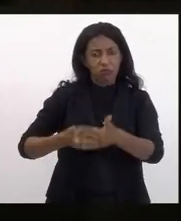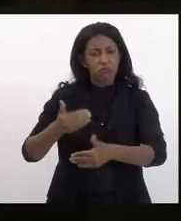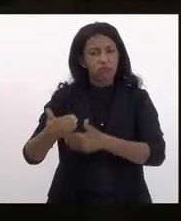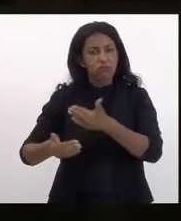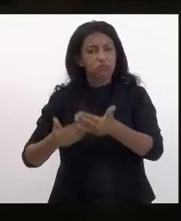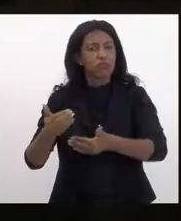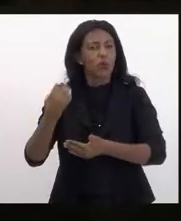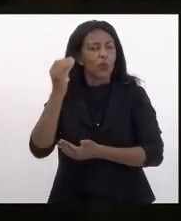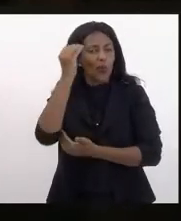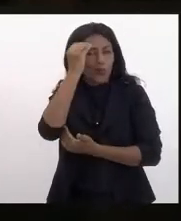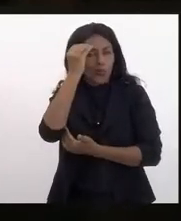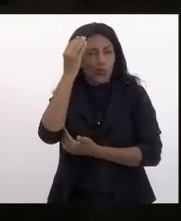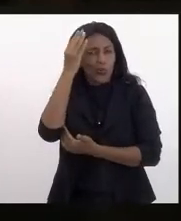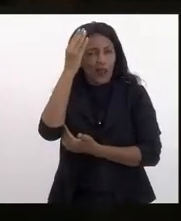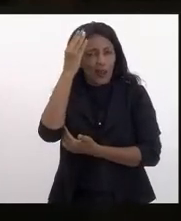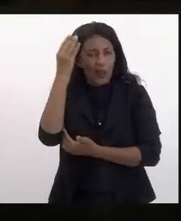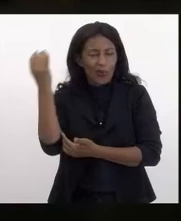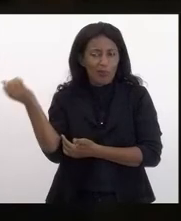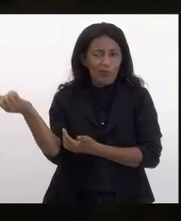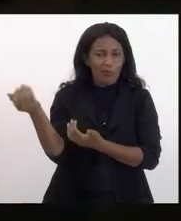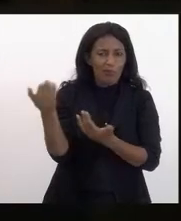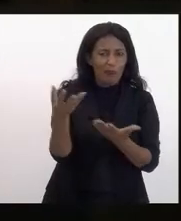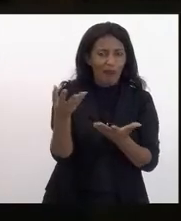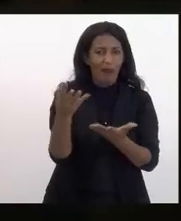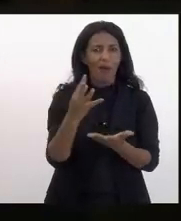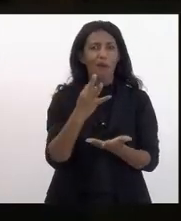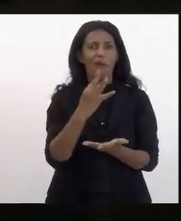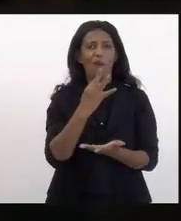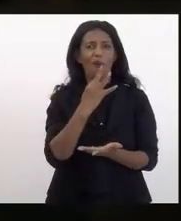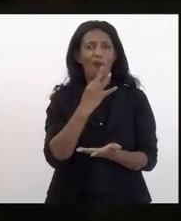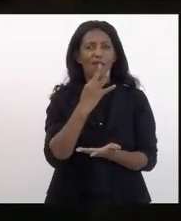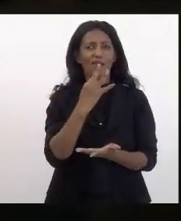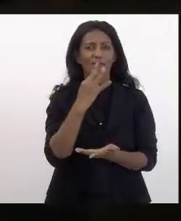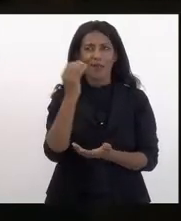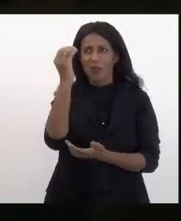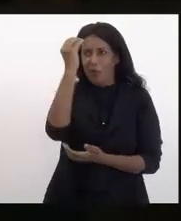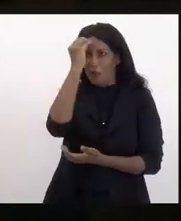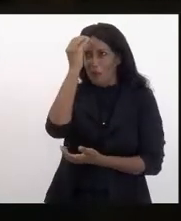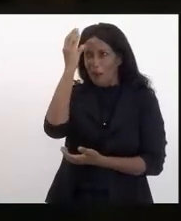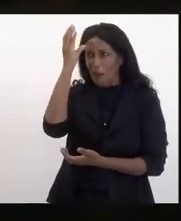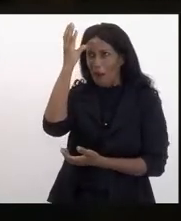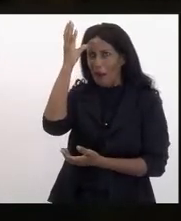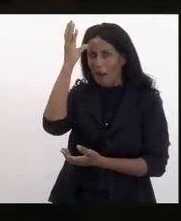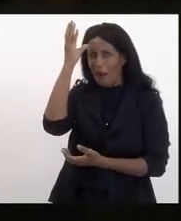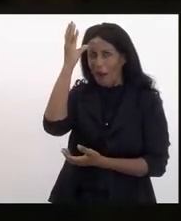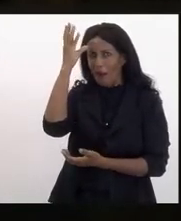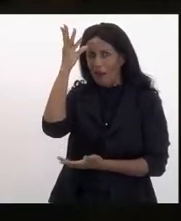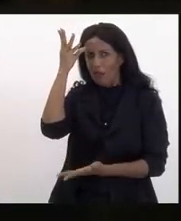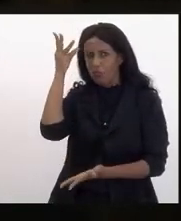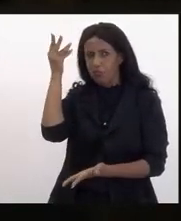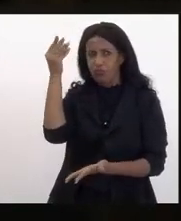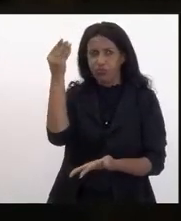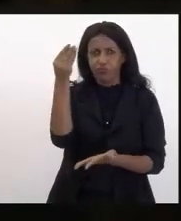cultural e dar conhecimento dele à sociedade.